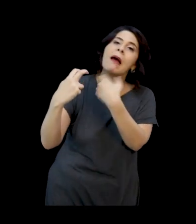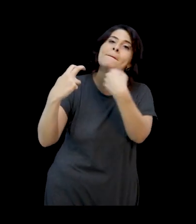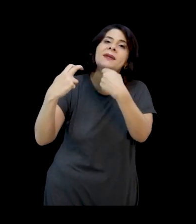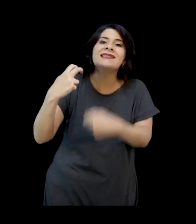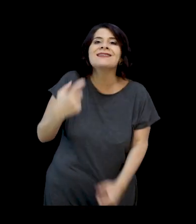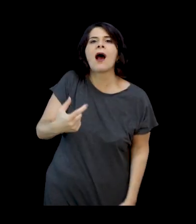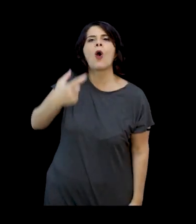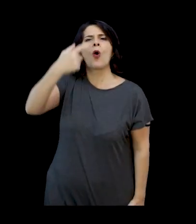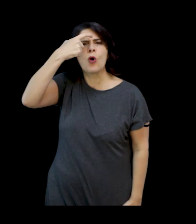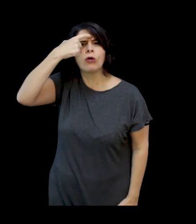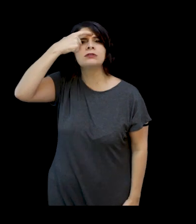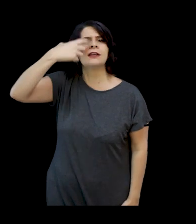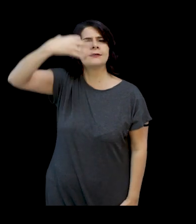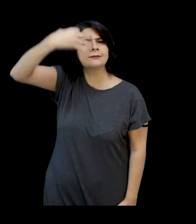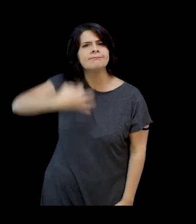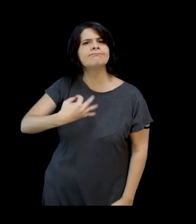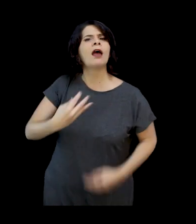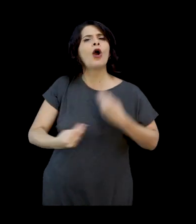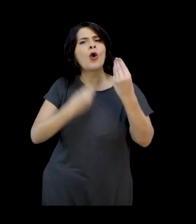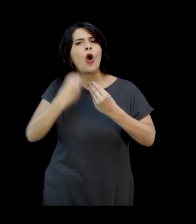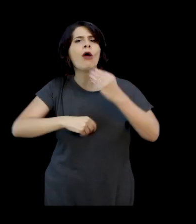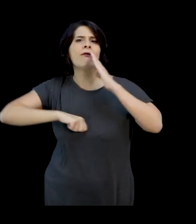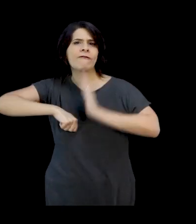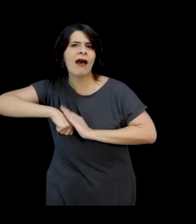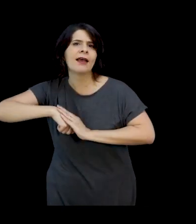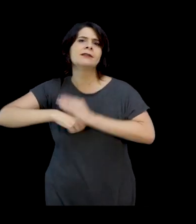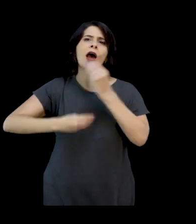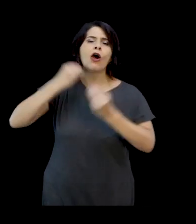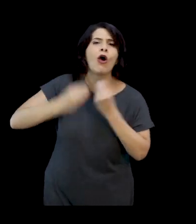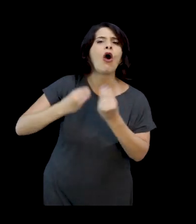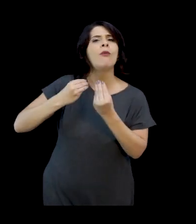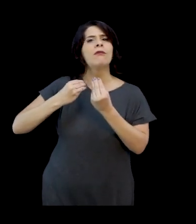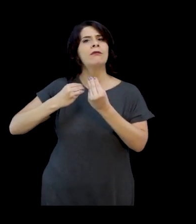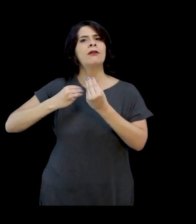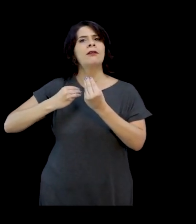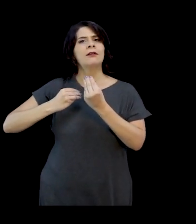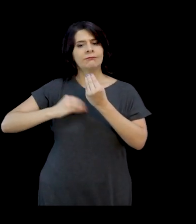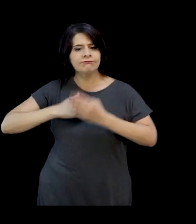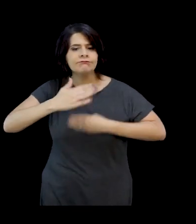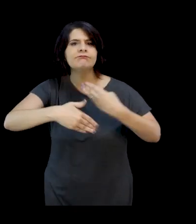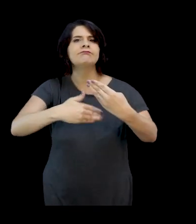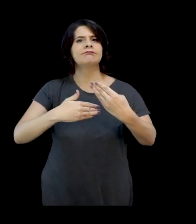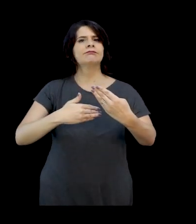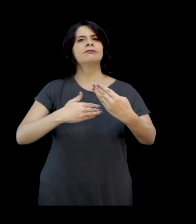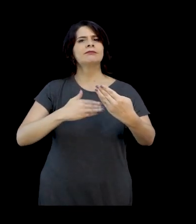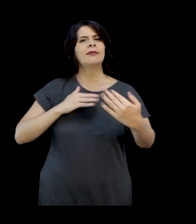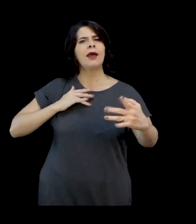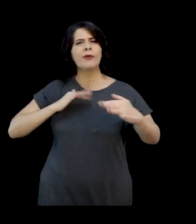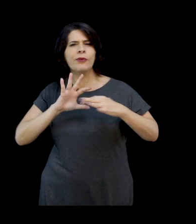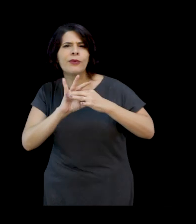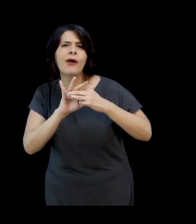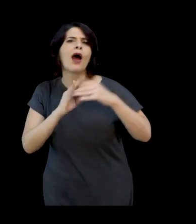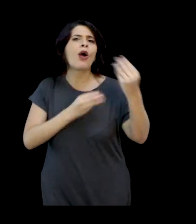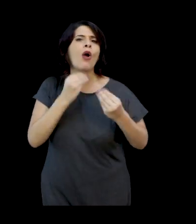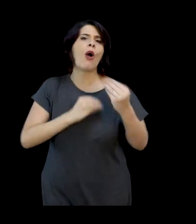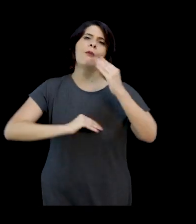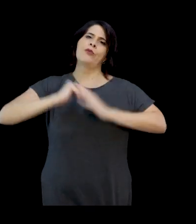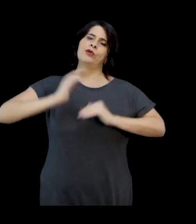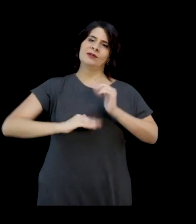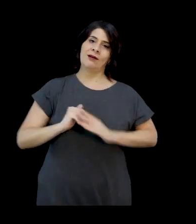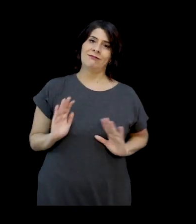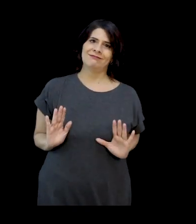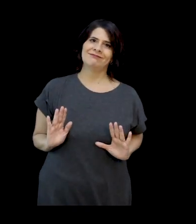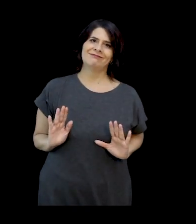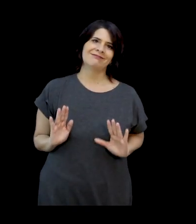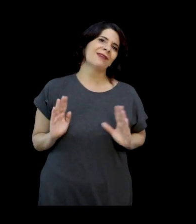a seu próprio fazer, seu próprio desenrolar, seu próprio produzir, né? Então a gente tem que ter essa atitude também em relação ao Zimmel, ver como